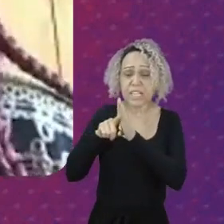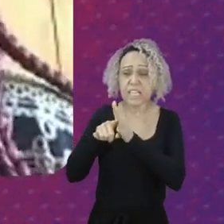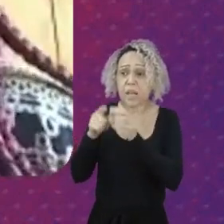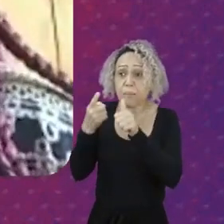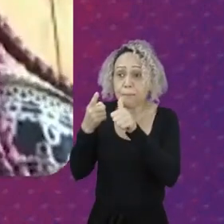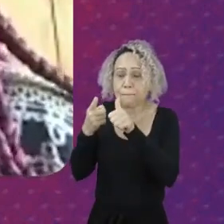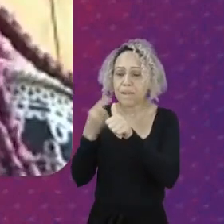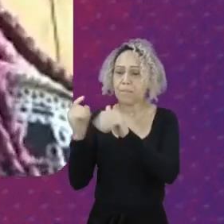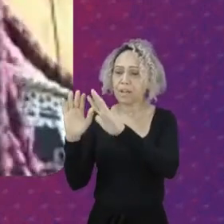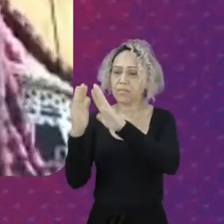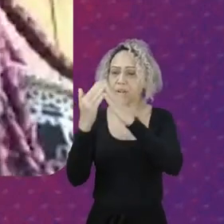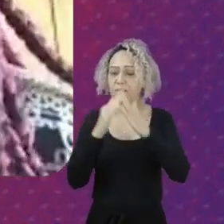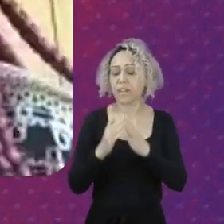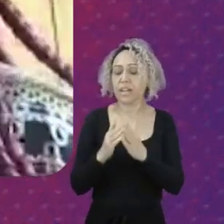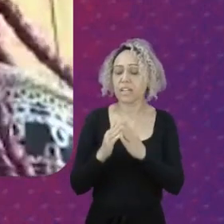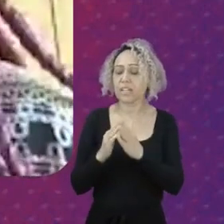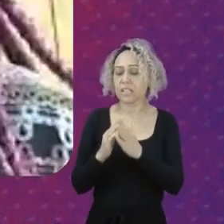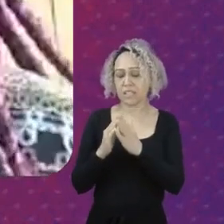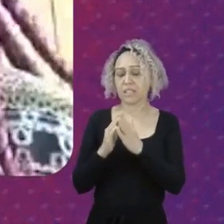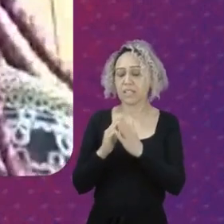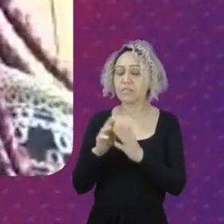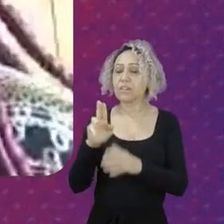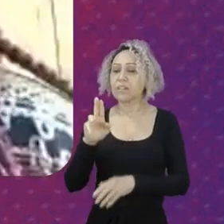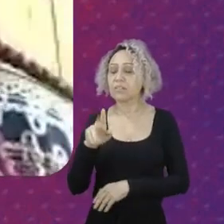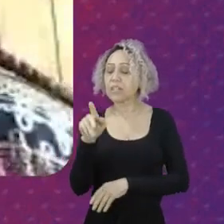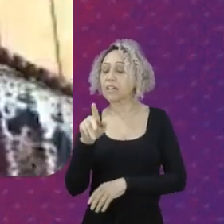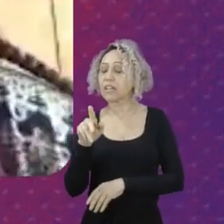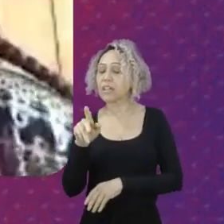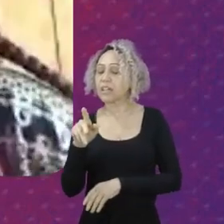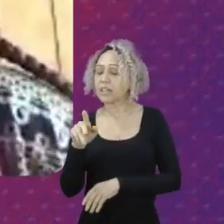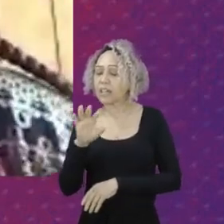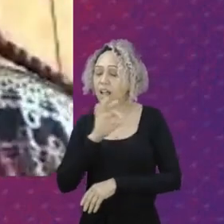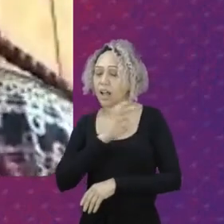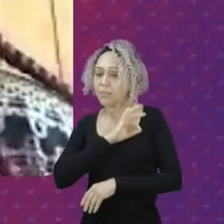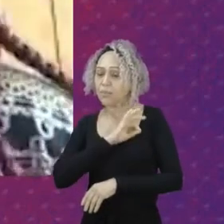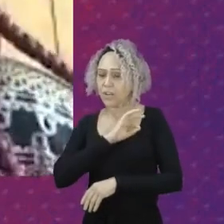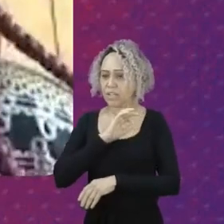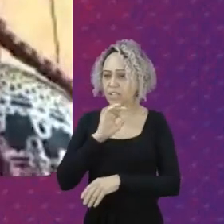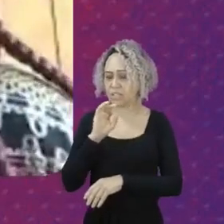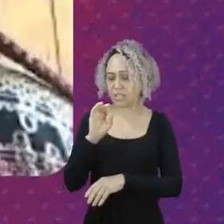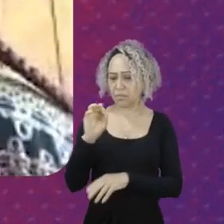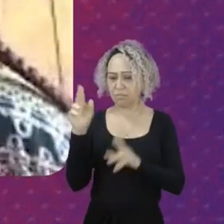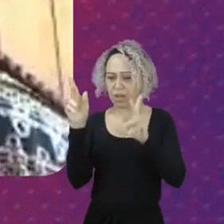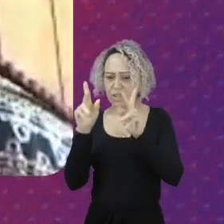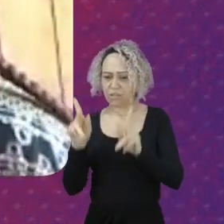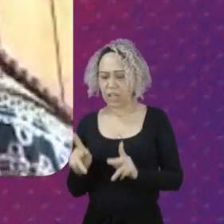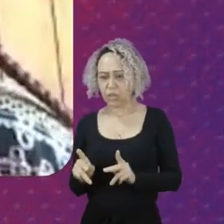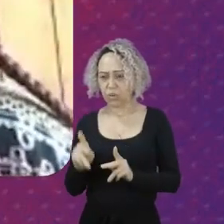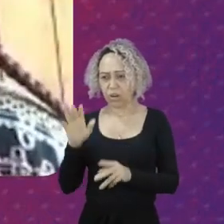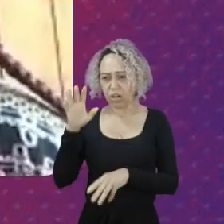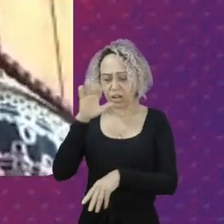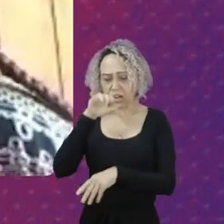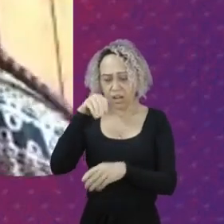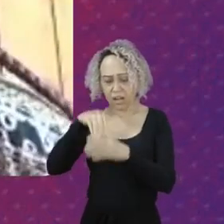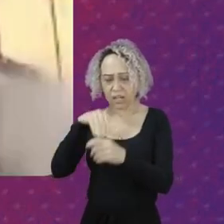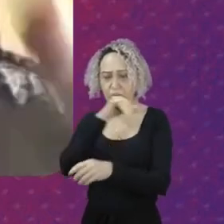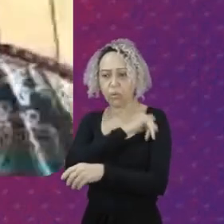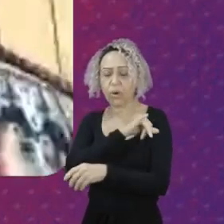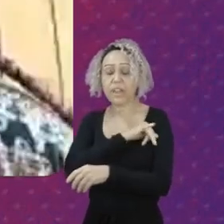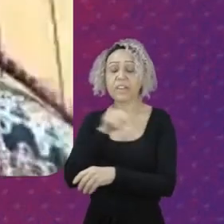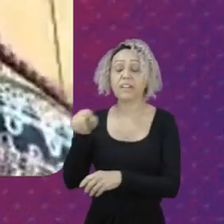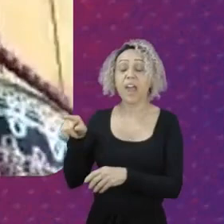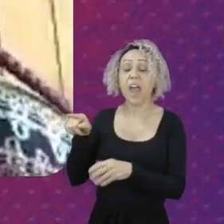favela a receber as unidades de polícia pacificadora aqui no Rio de Janeiro, vivem entre o fogo cruzado e o campo minado, e